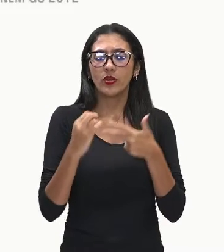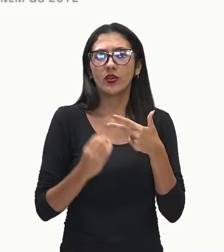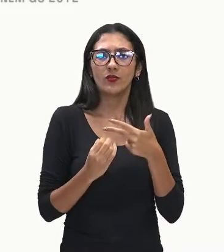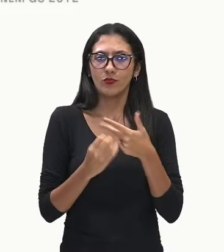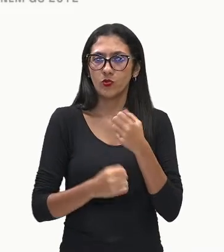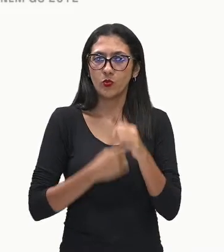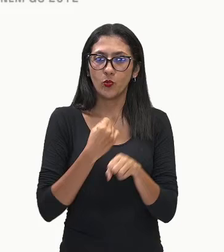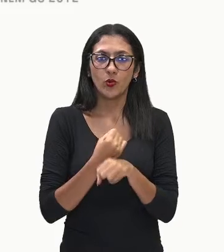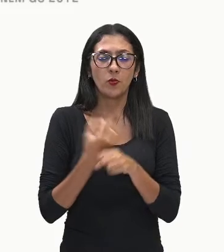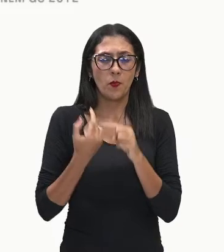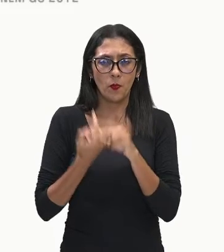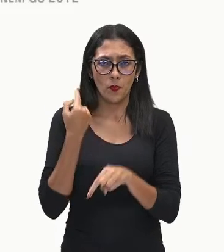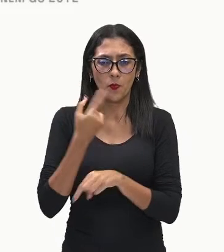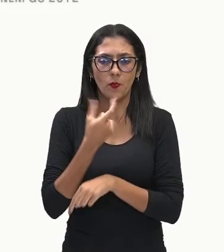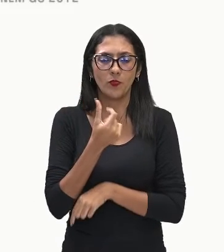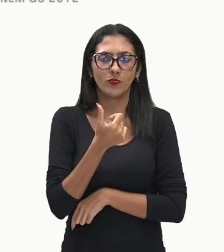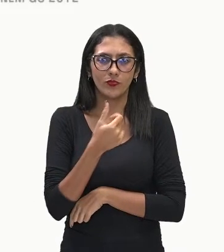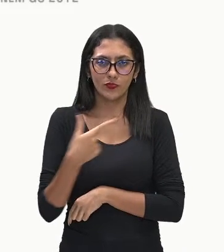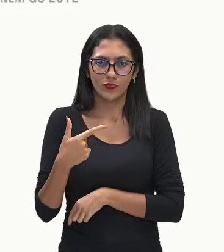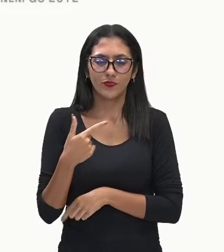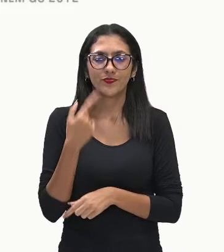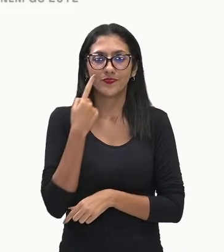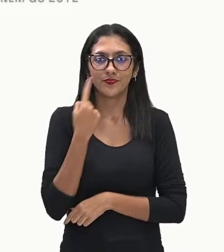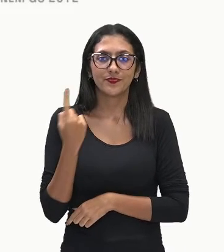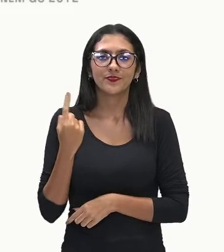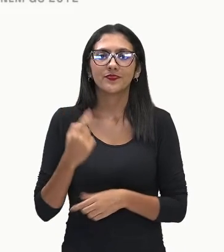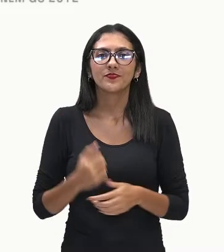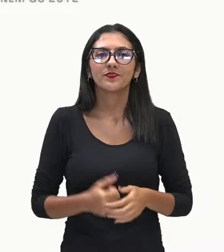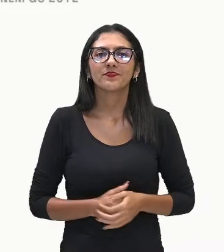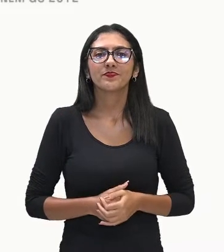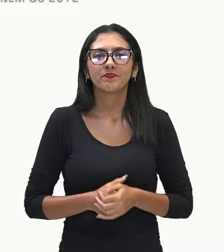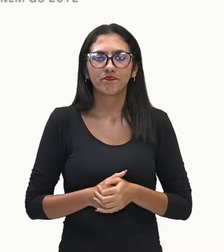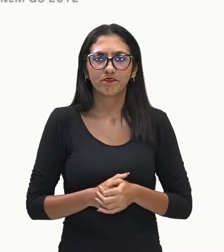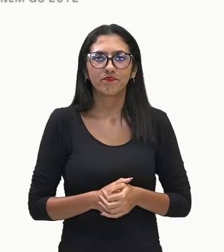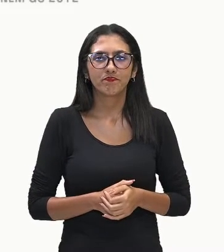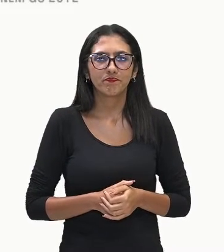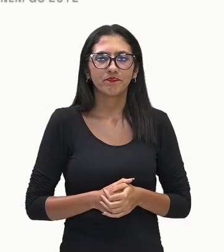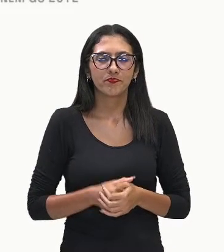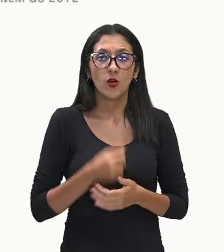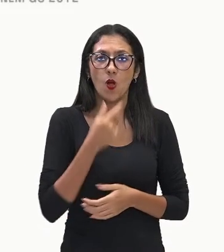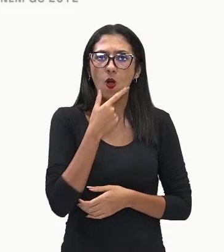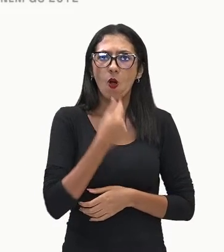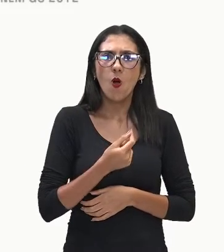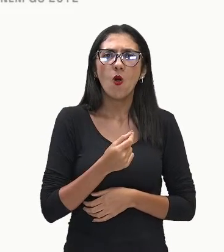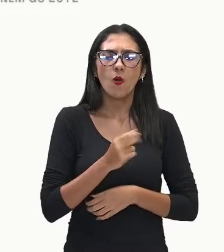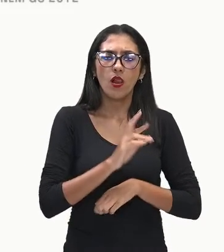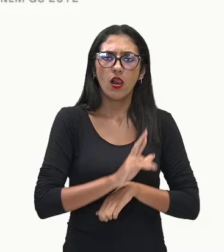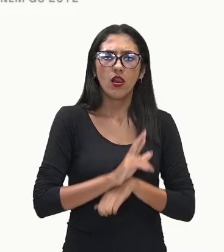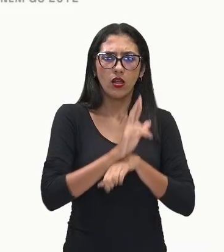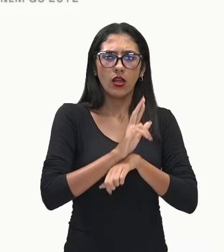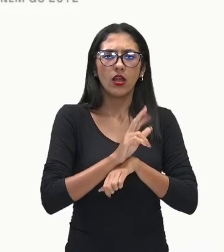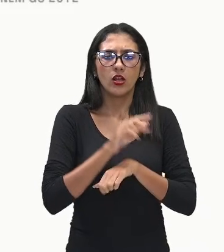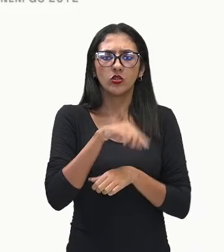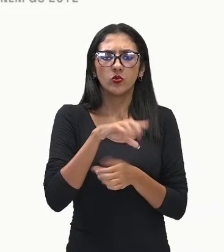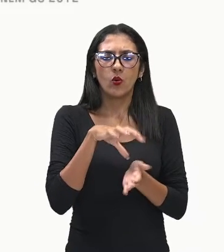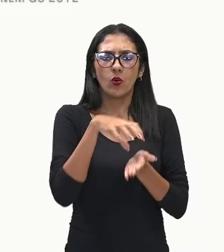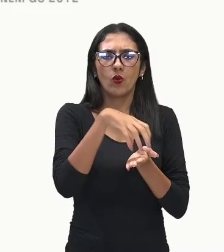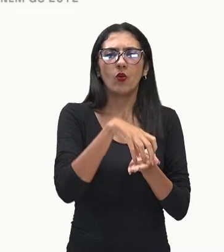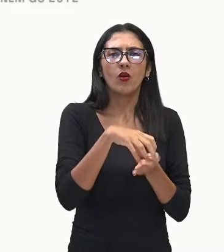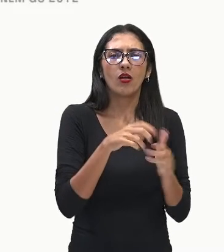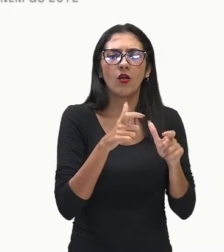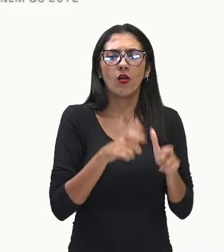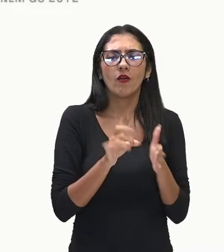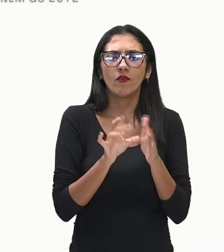2012 e diz o seguinte: o dono de uma farmácia resolveu colocar à vista do público o